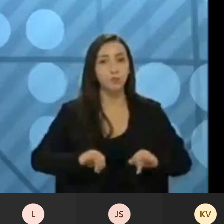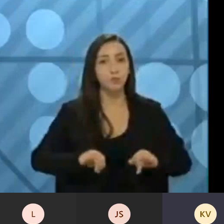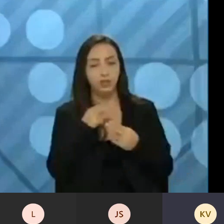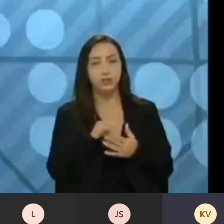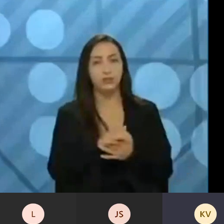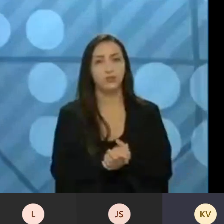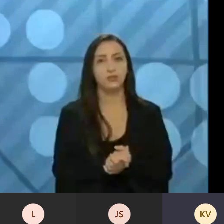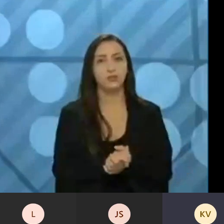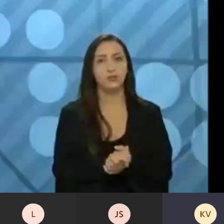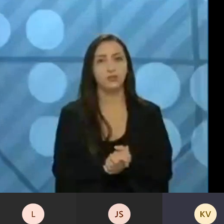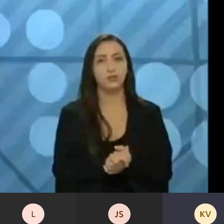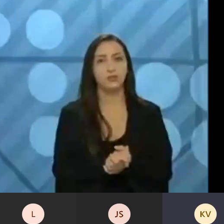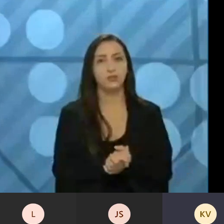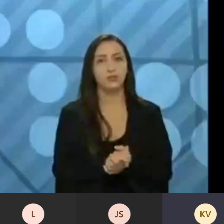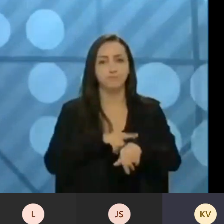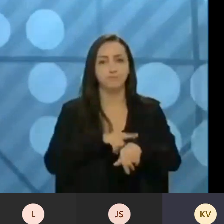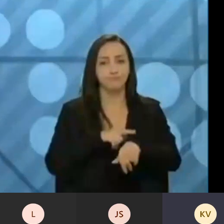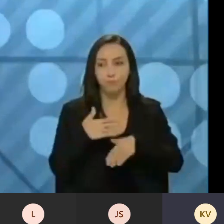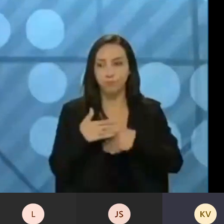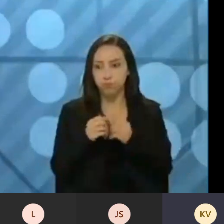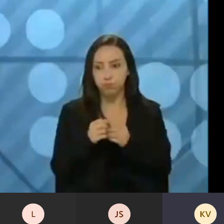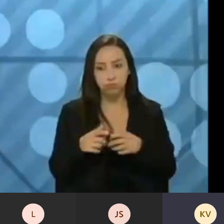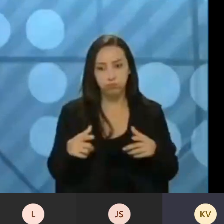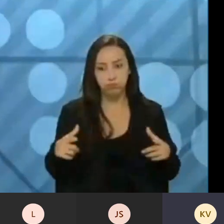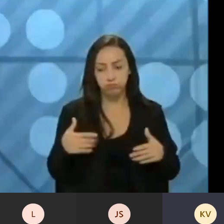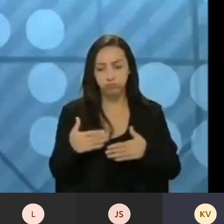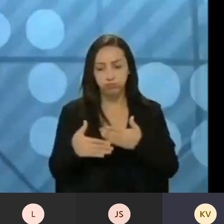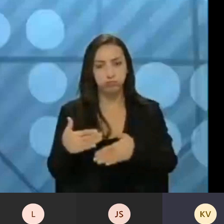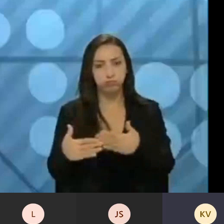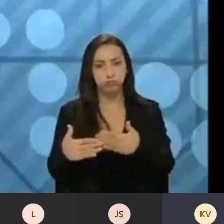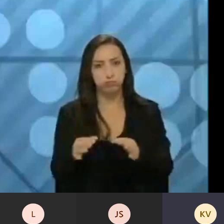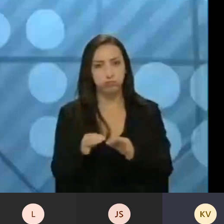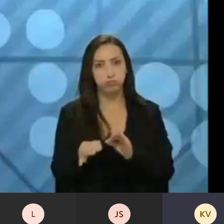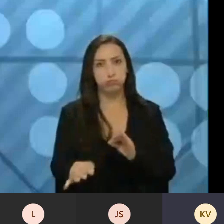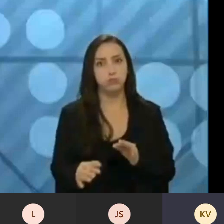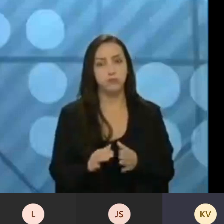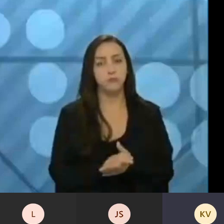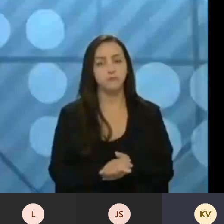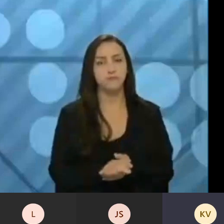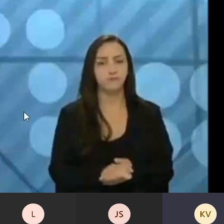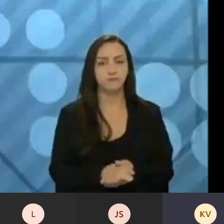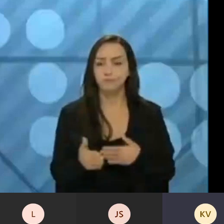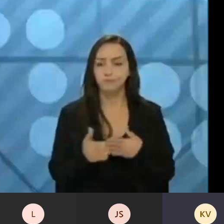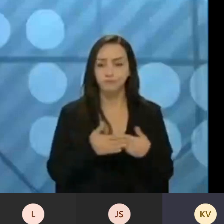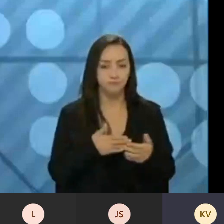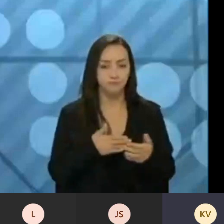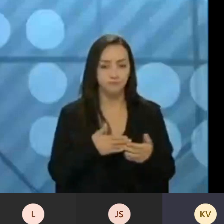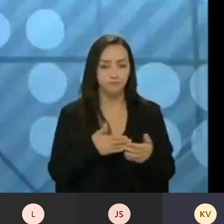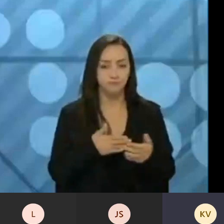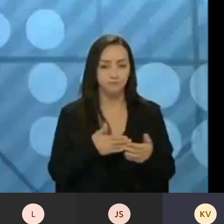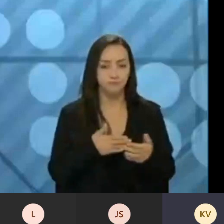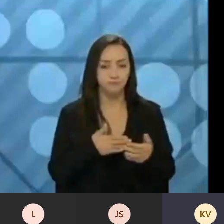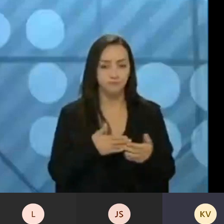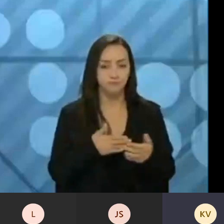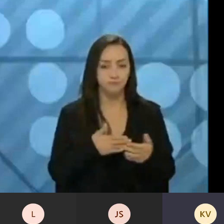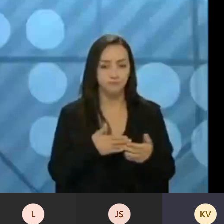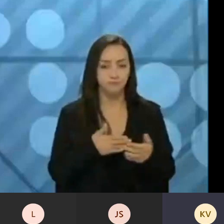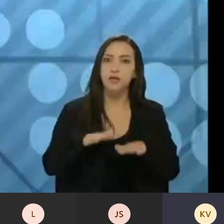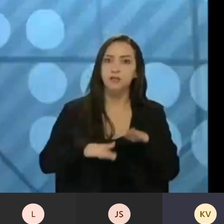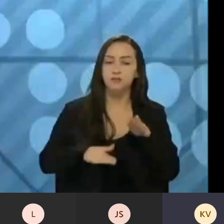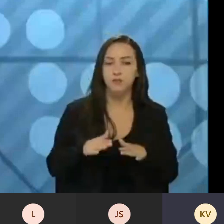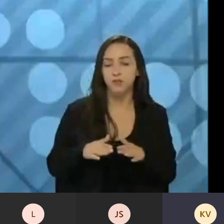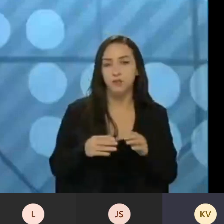ausência do micronutriente, principalmente, por um período muito prolongado. E mesmo sendo jovem, pode ser que